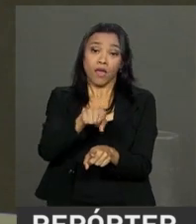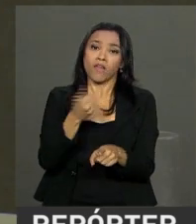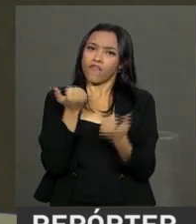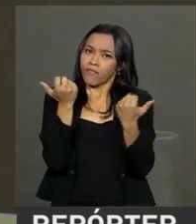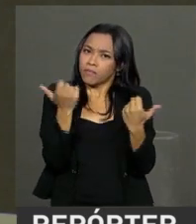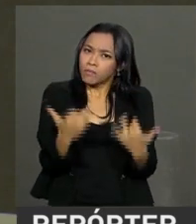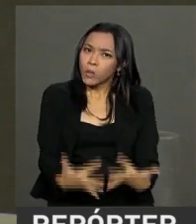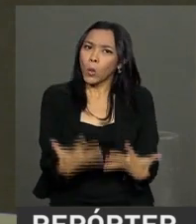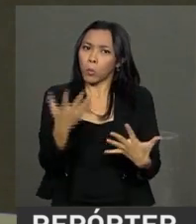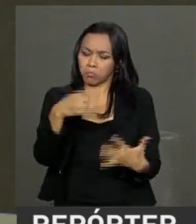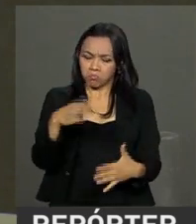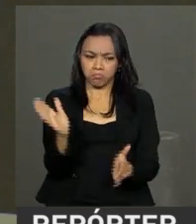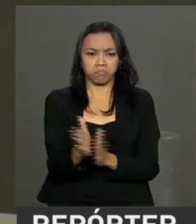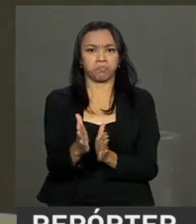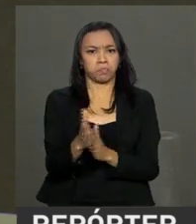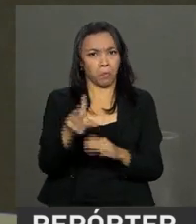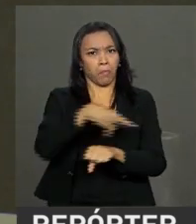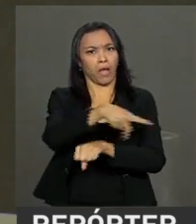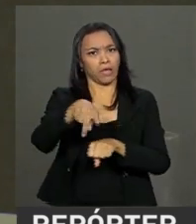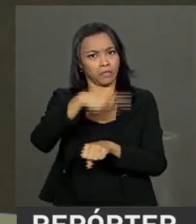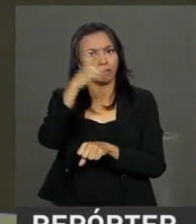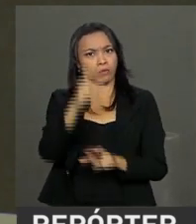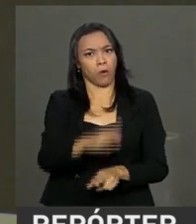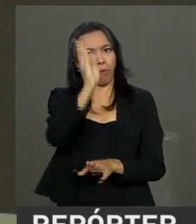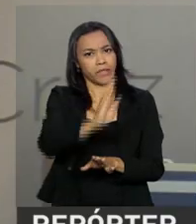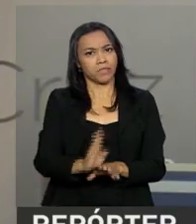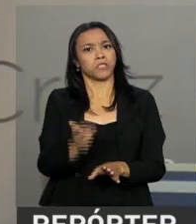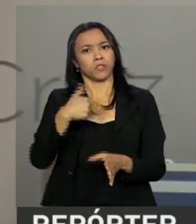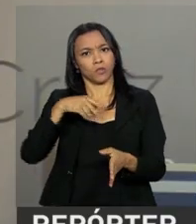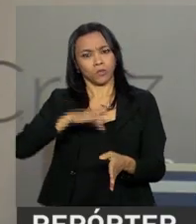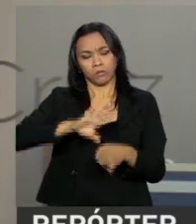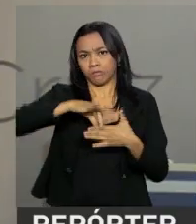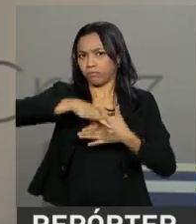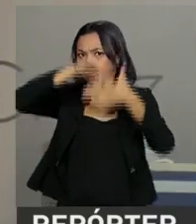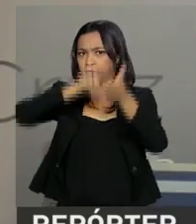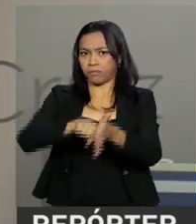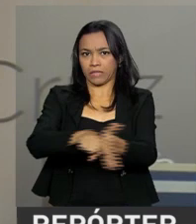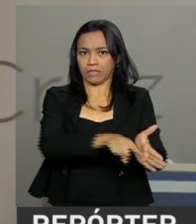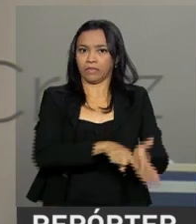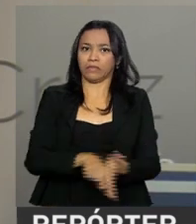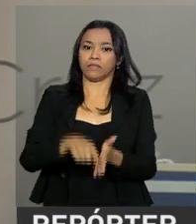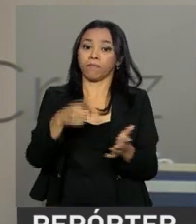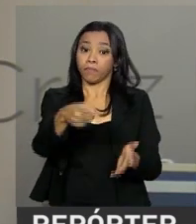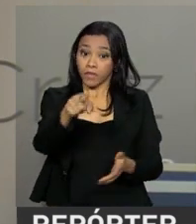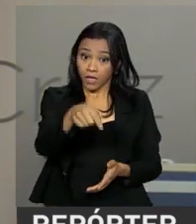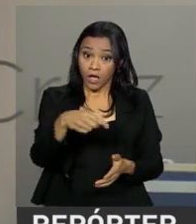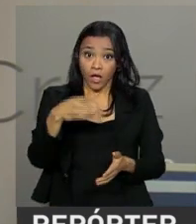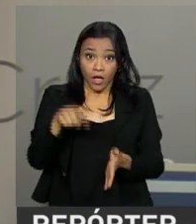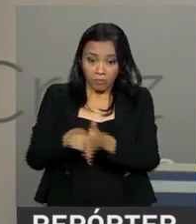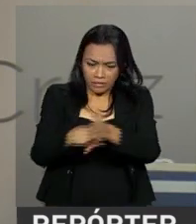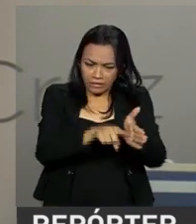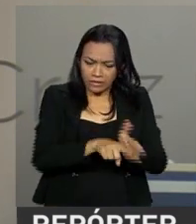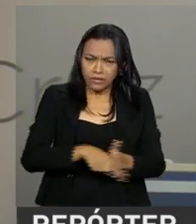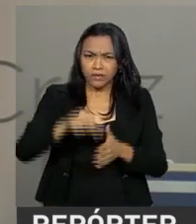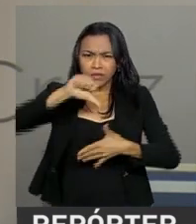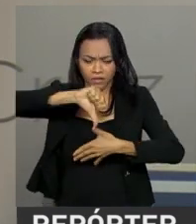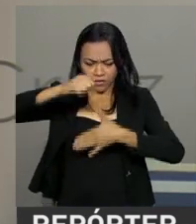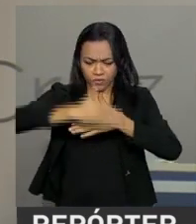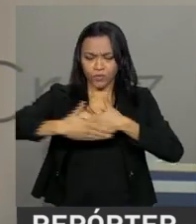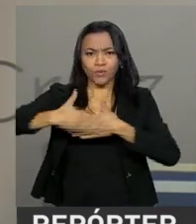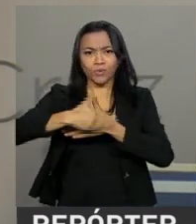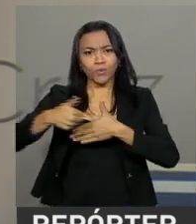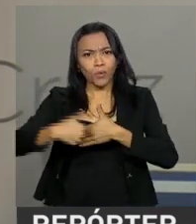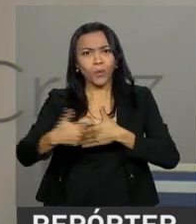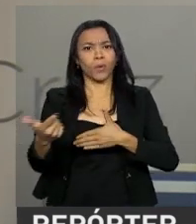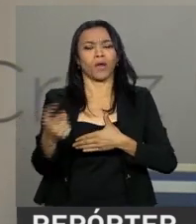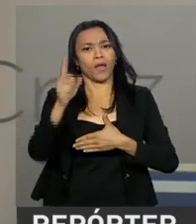países como o Brasil liderarem esse tipo de pesquisa é um produto feito num país como o Brasil do Hemisfério Sul para